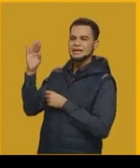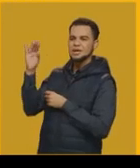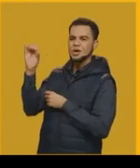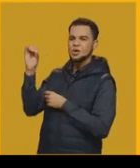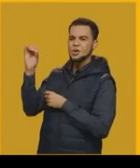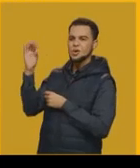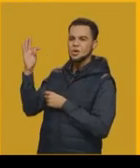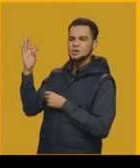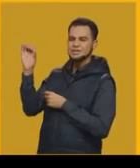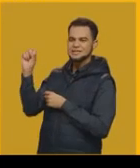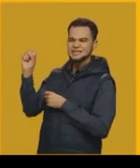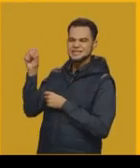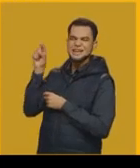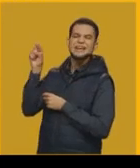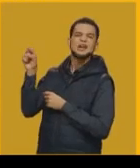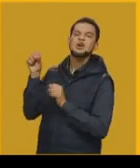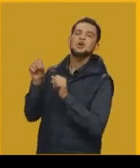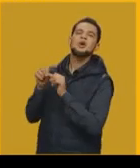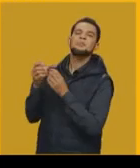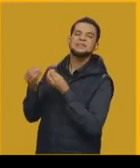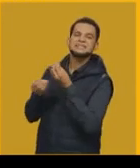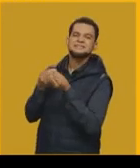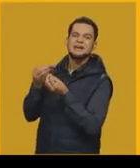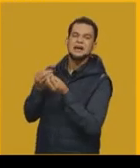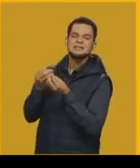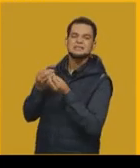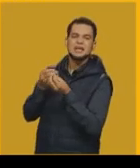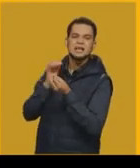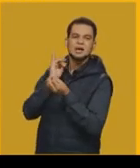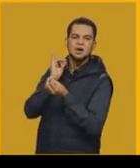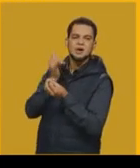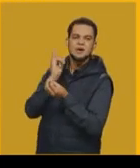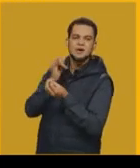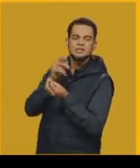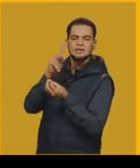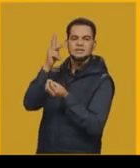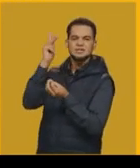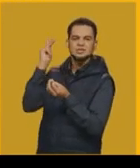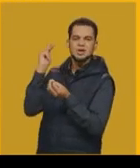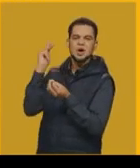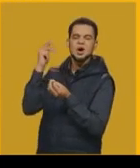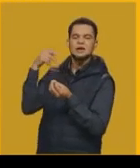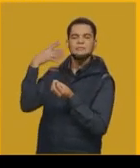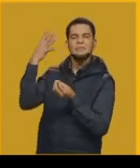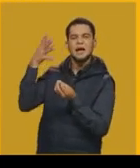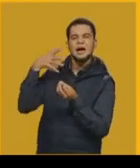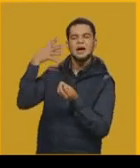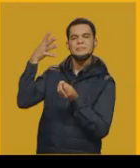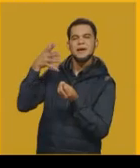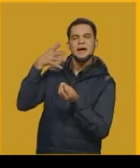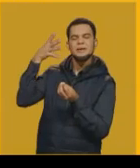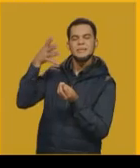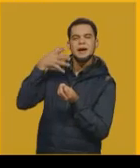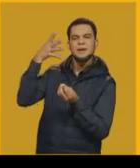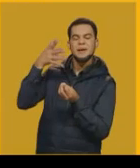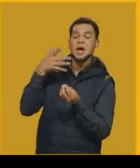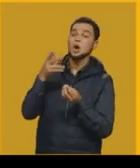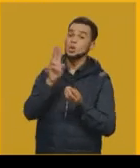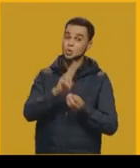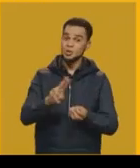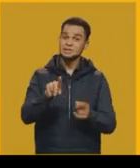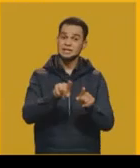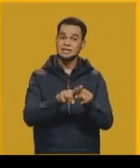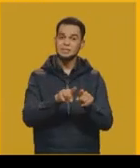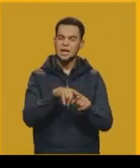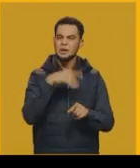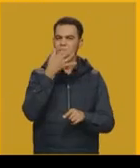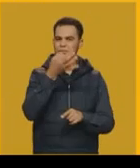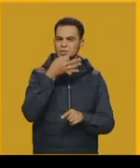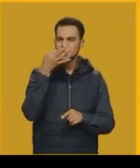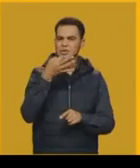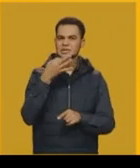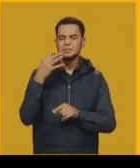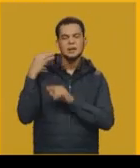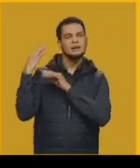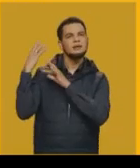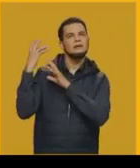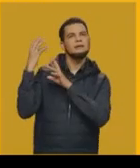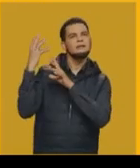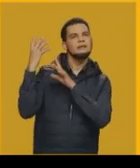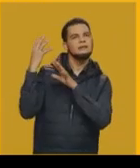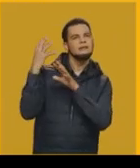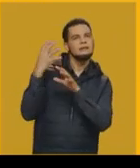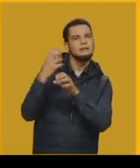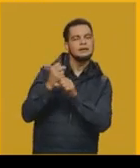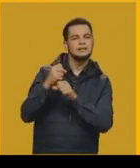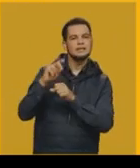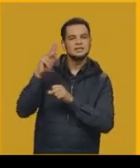Eles repassam o conhecimento de geração a geração, utilizam a música para isso, é uma forma também de repassar. E eles são